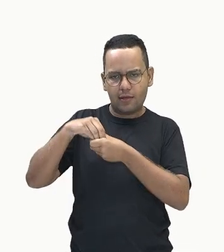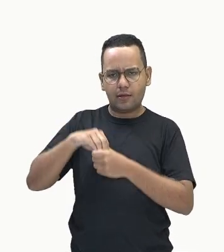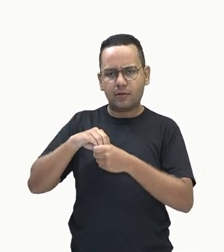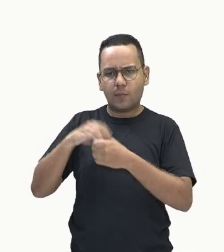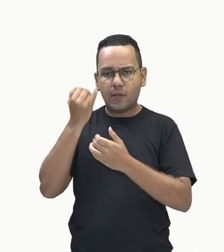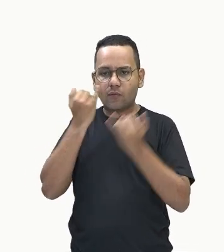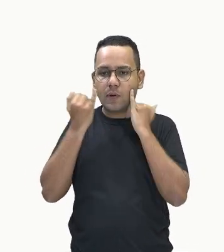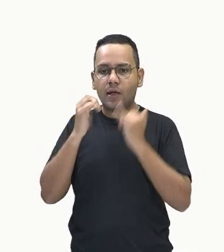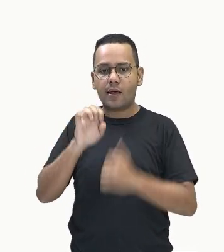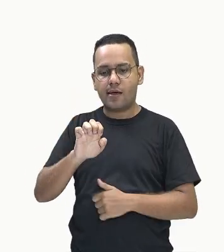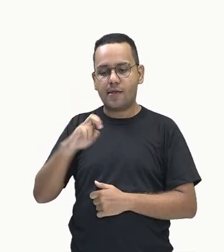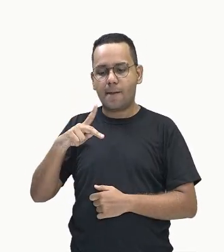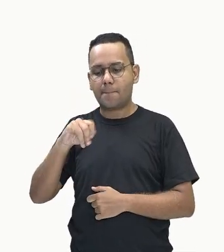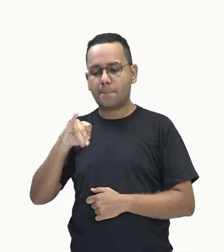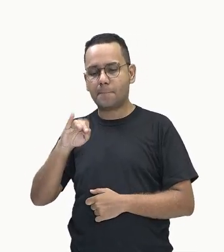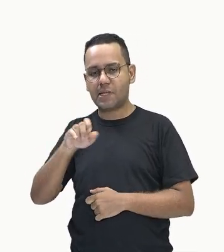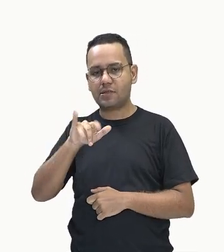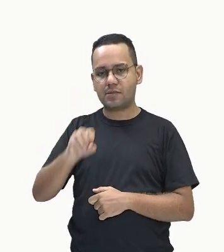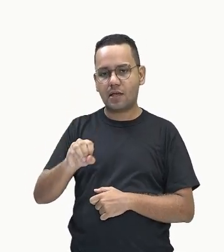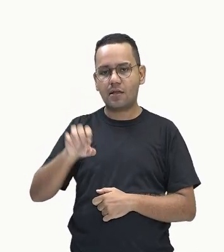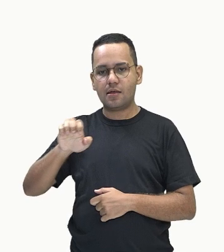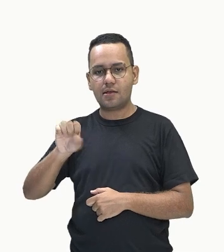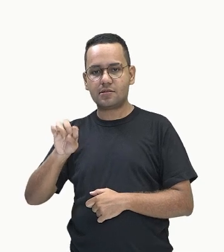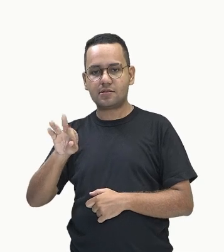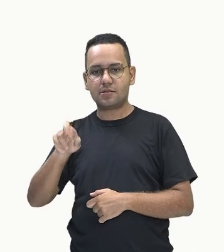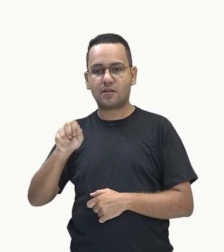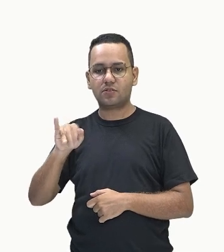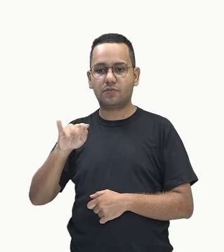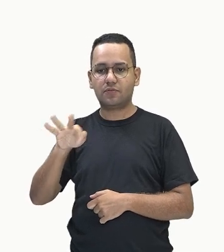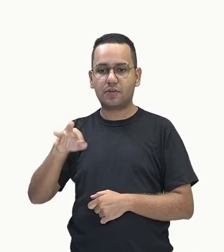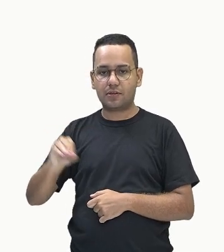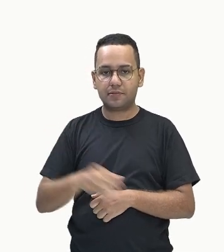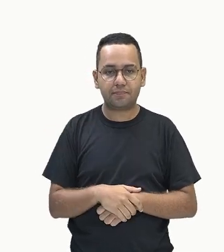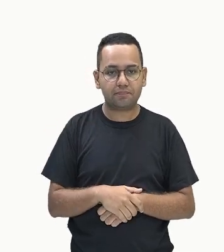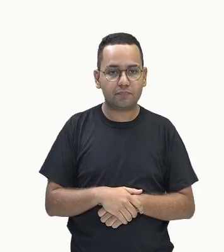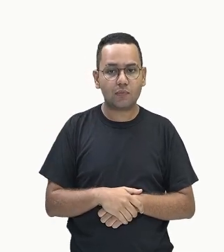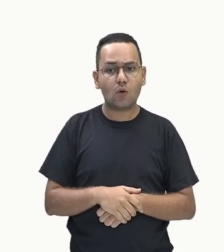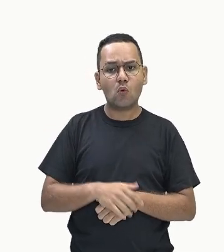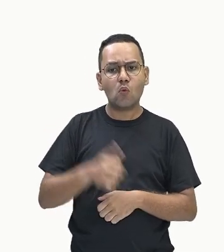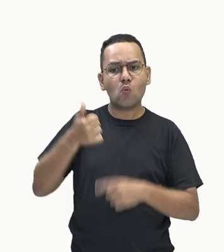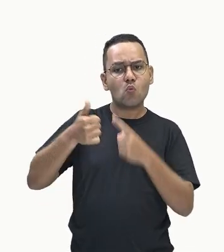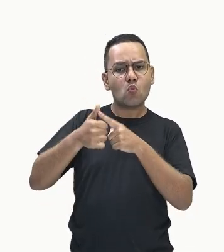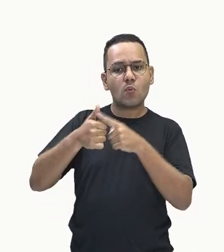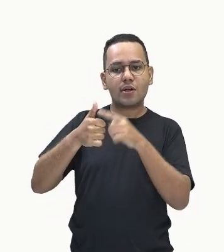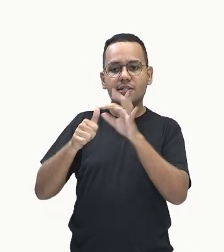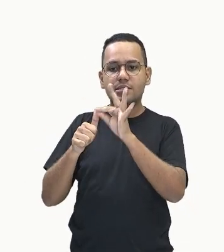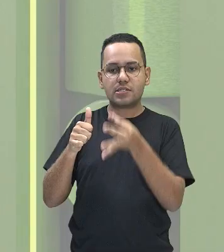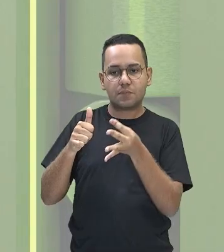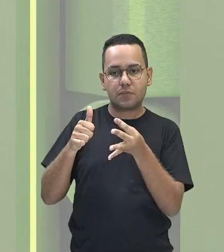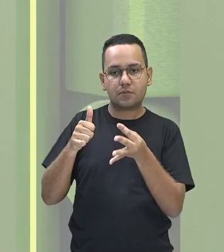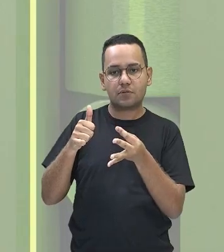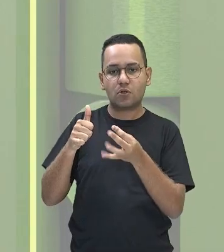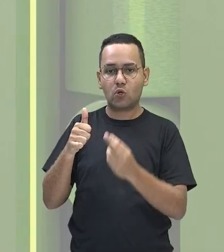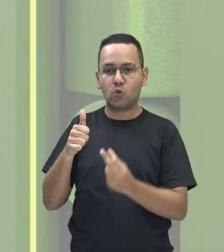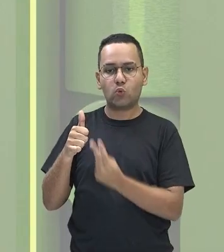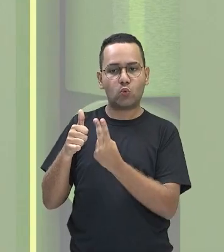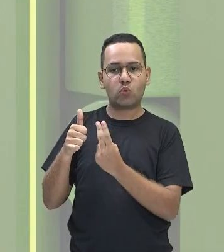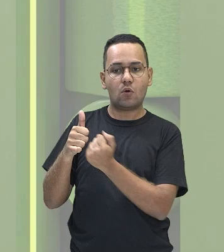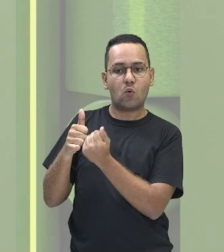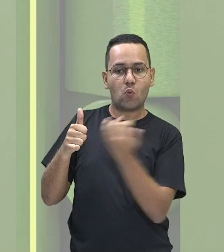tá bom? Uma camada de células, epitélio simples. Duas camadas de células,